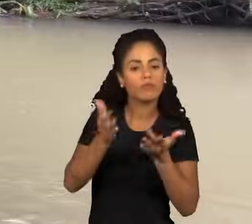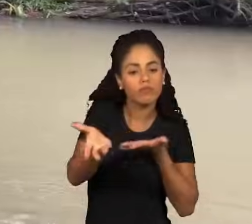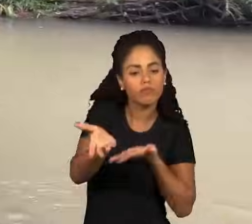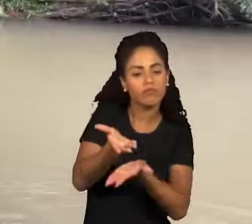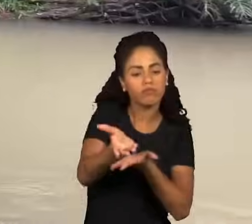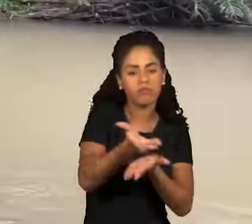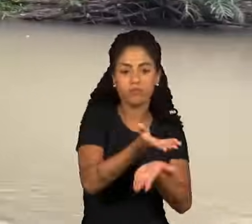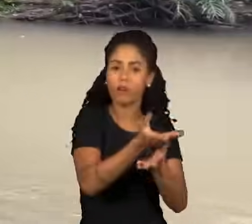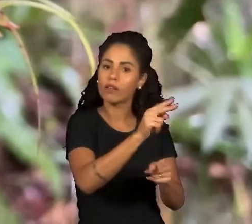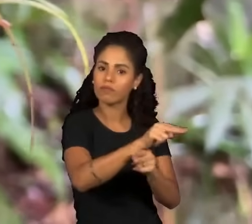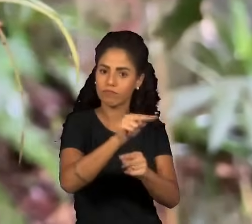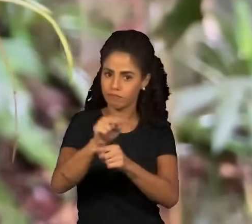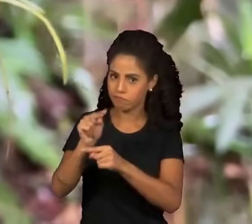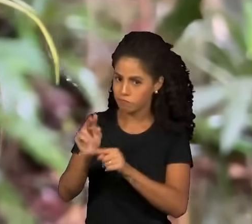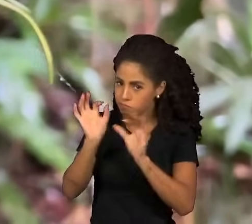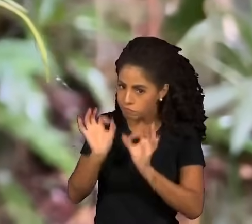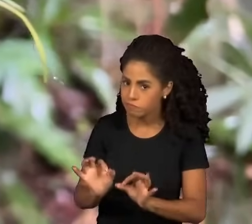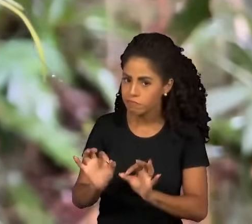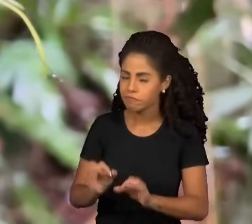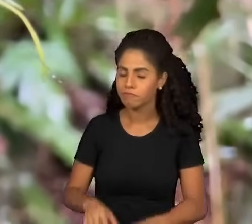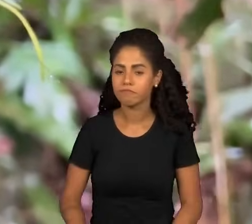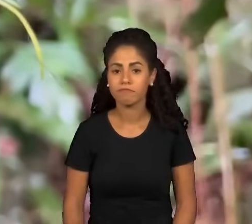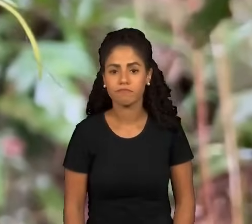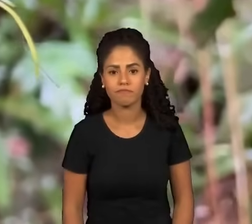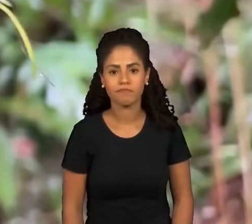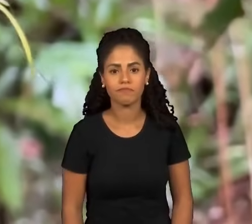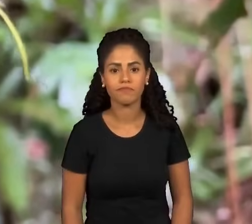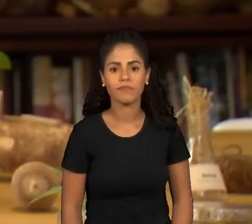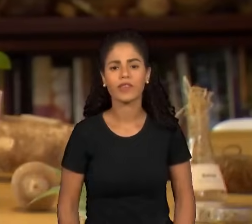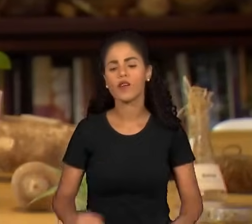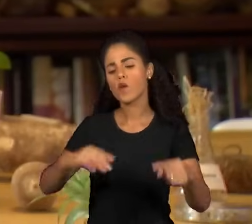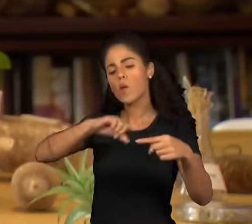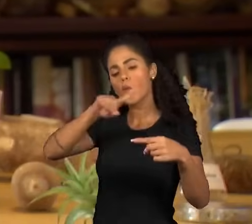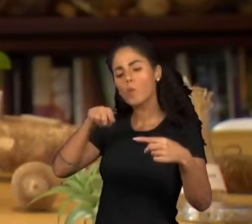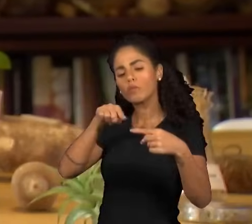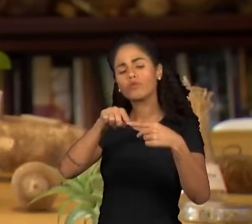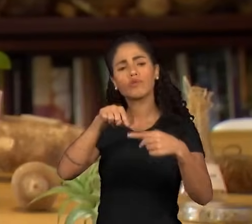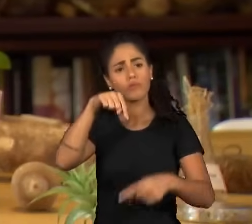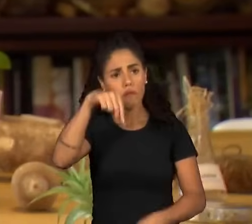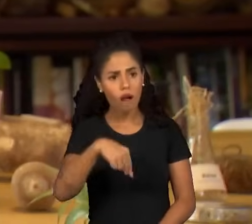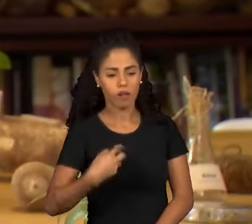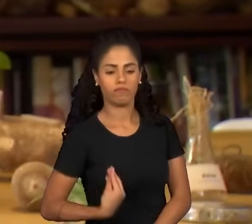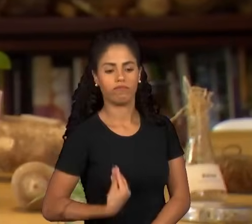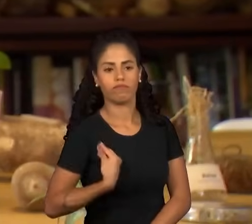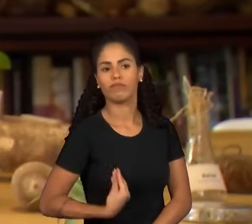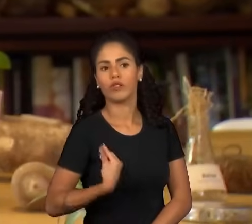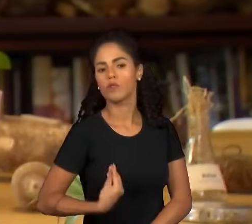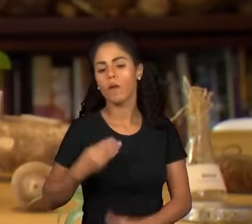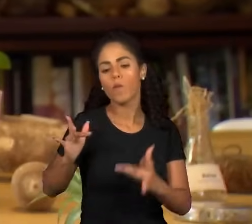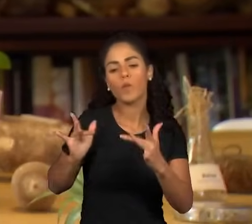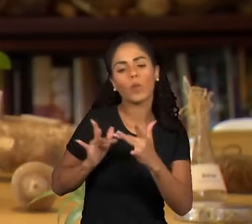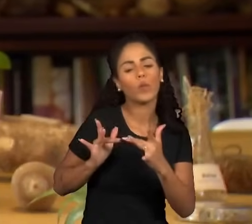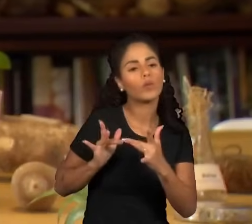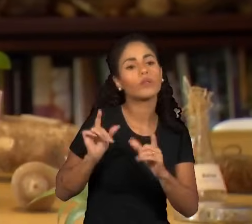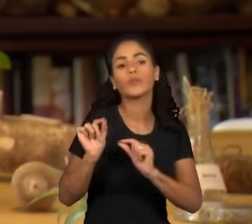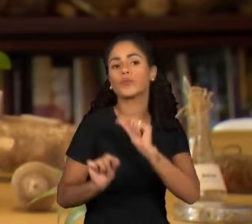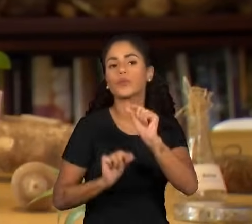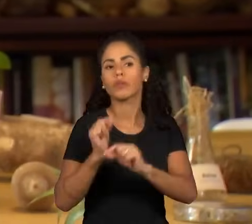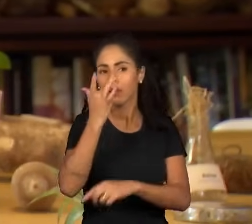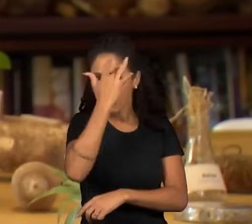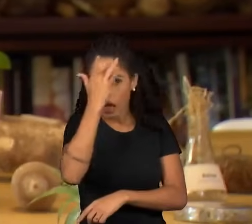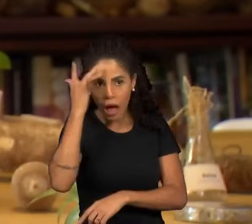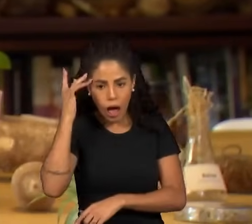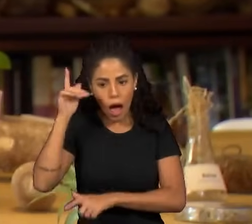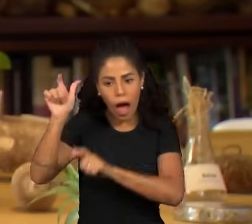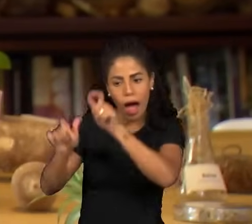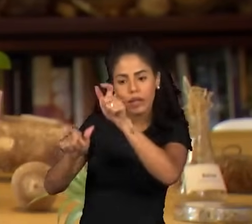na preservação. O objetivo das nossas vivências é de aproximar os